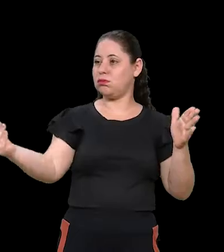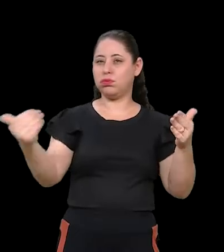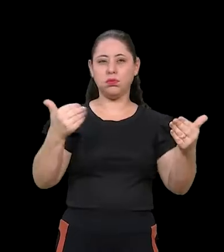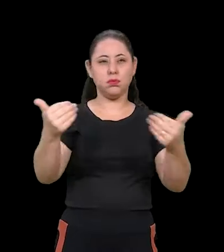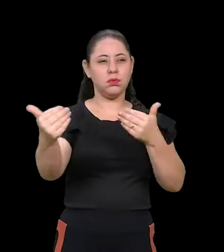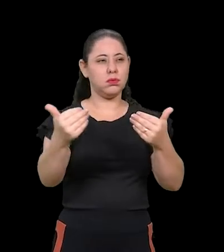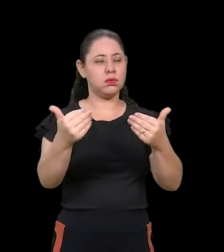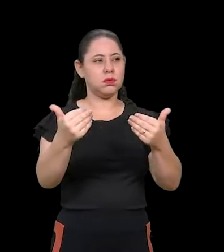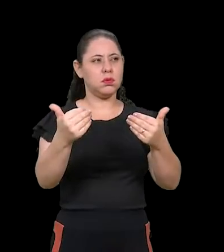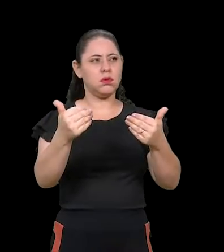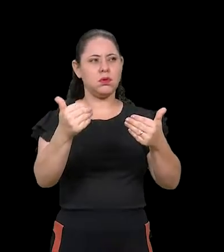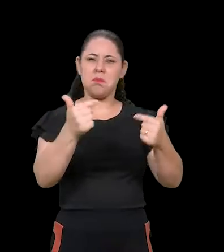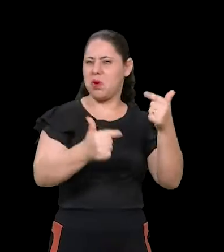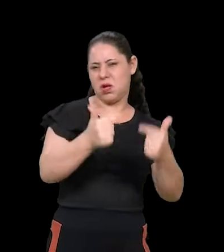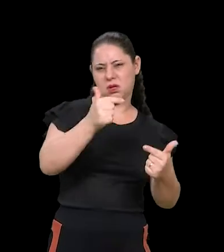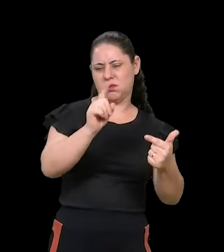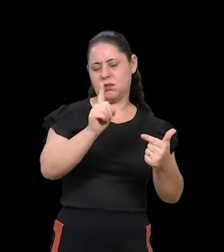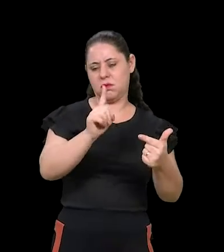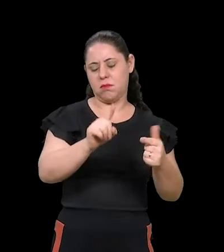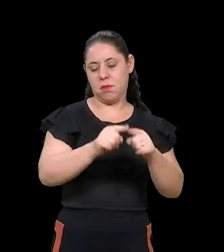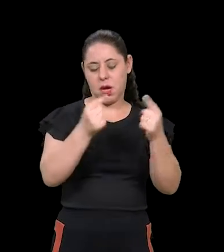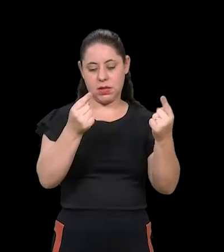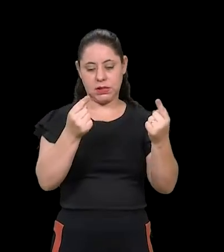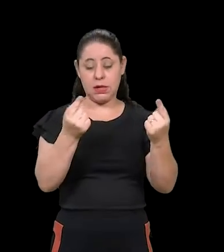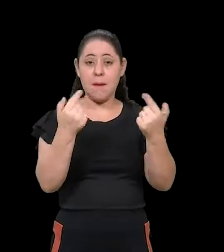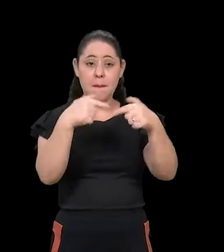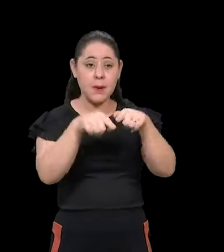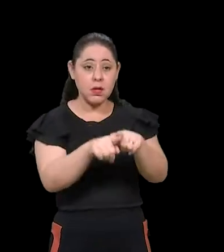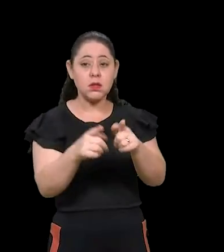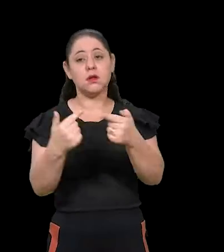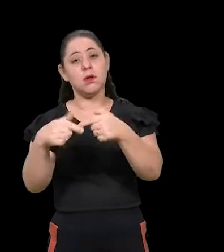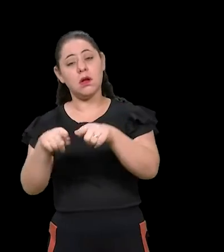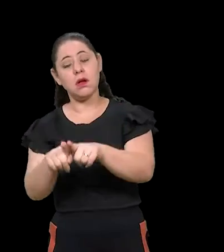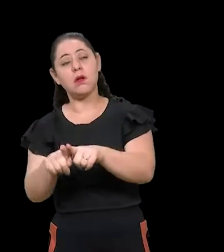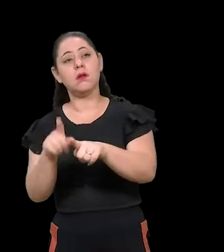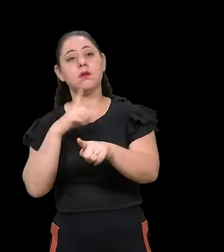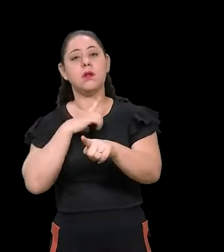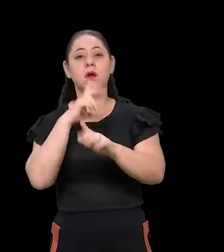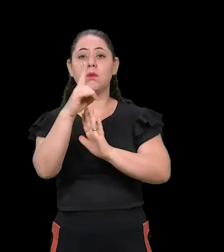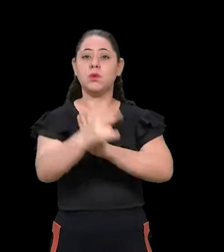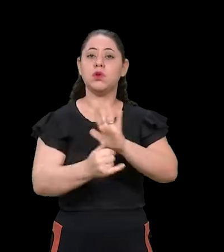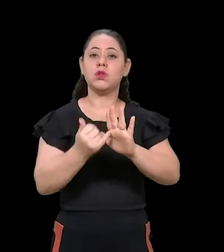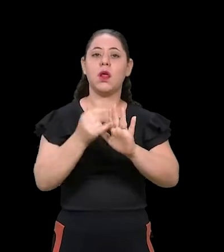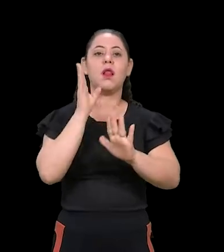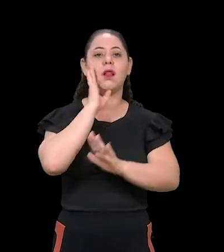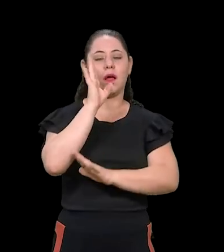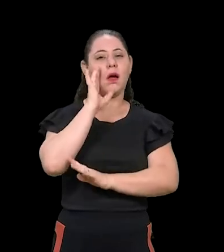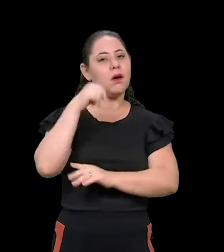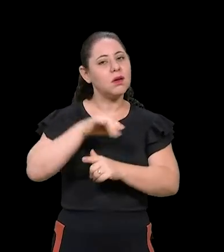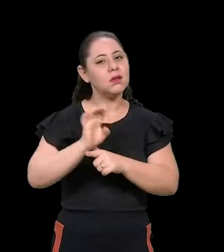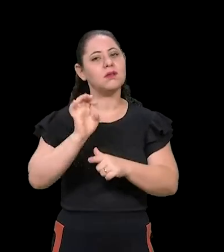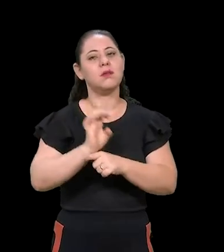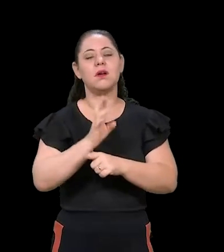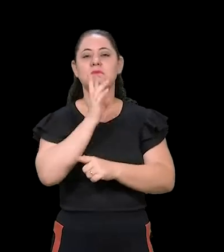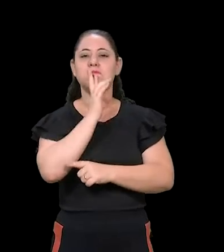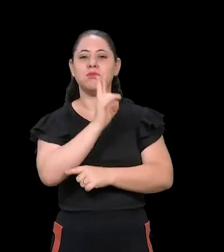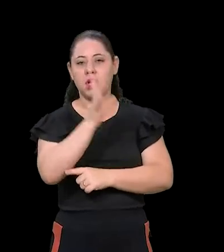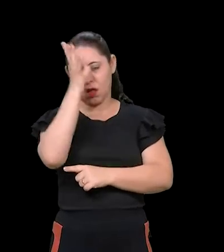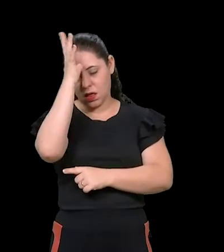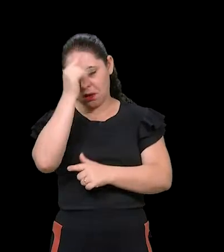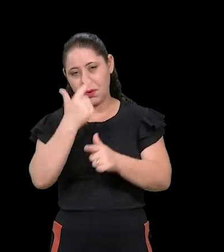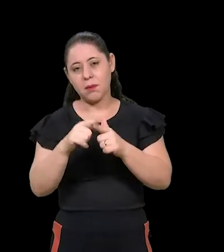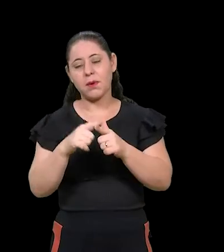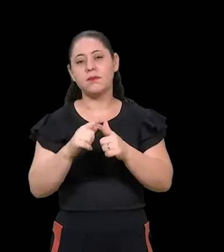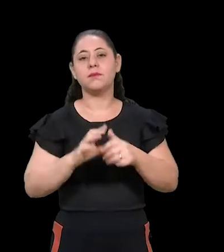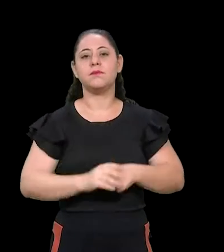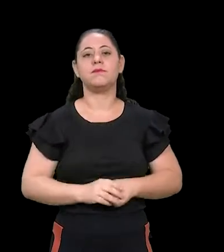Sebrae um pouco mais para a questão, talvez, não político-partidária, mas de parcerias, né? Nós temos projetos muito legais aqui no